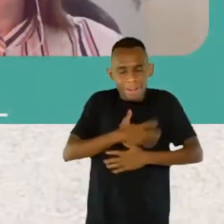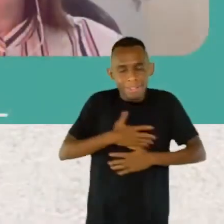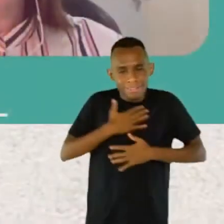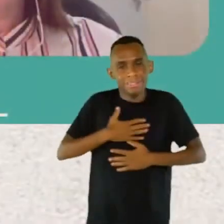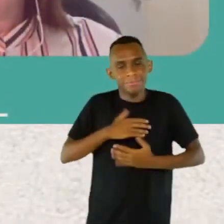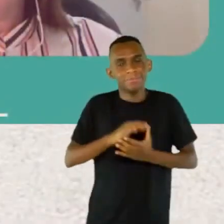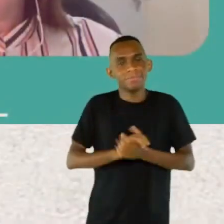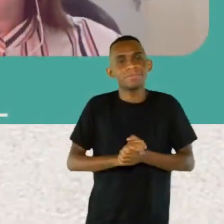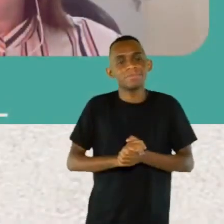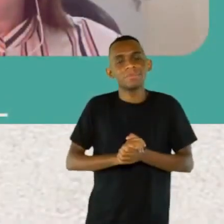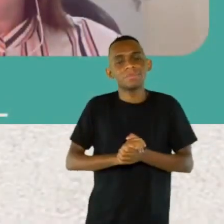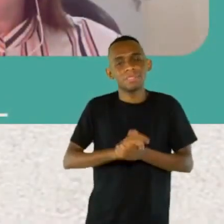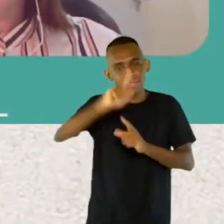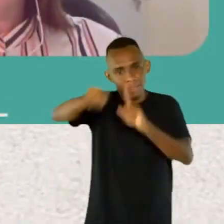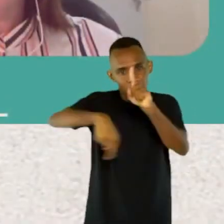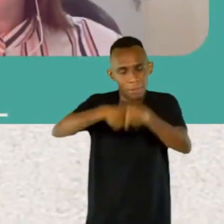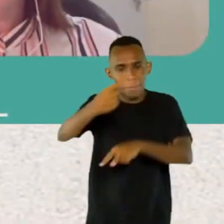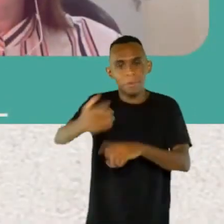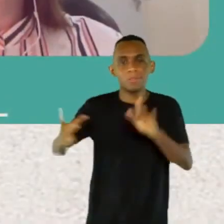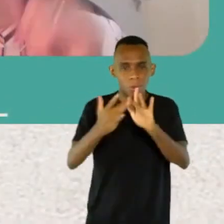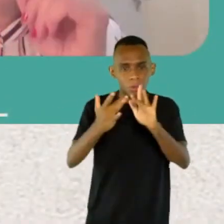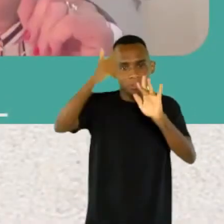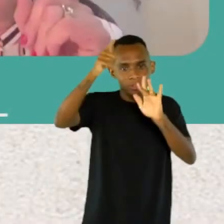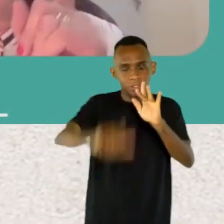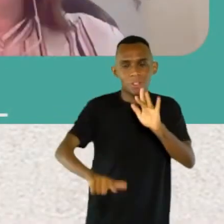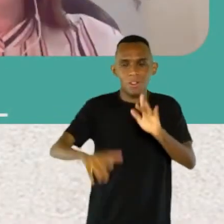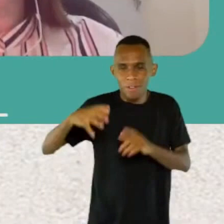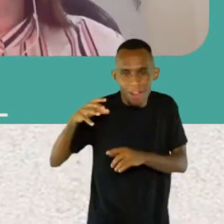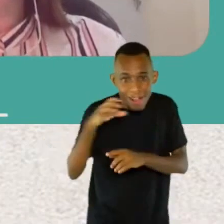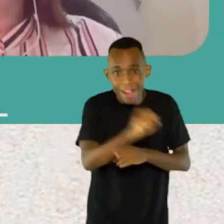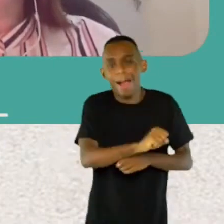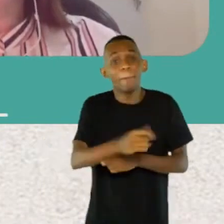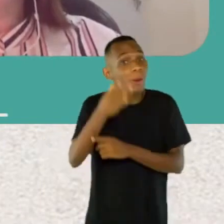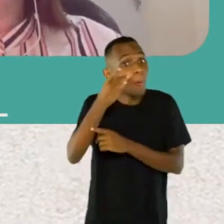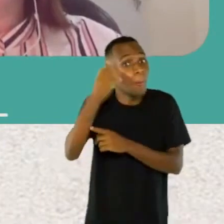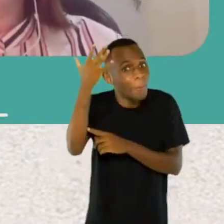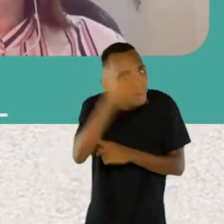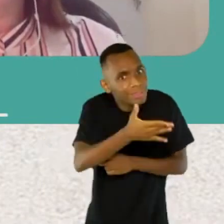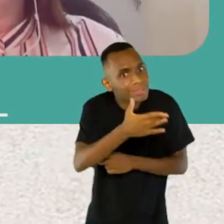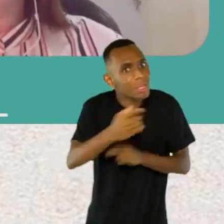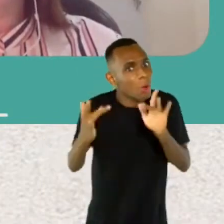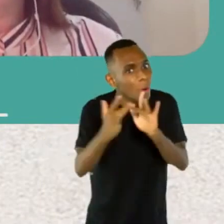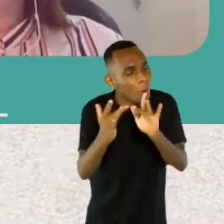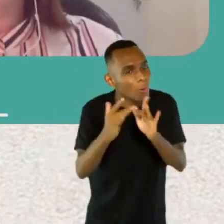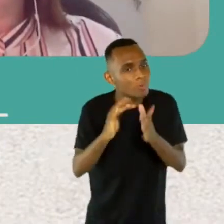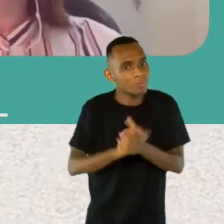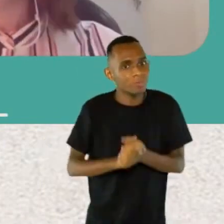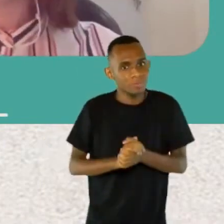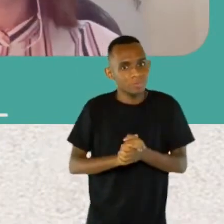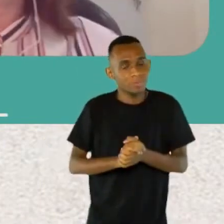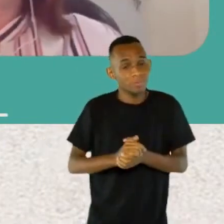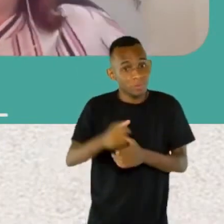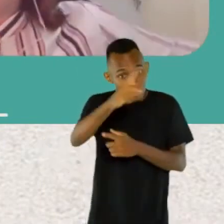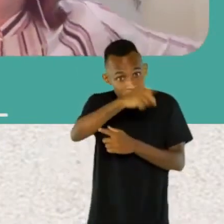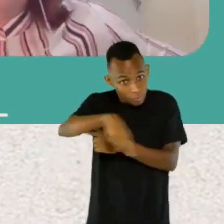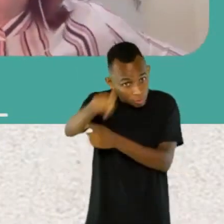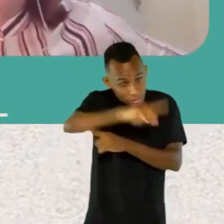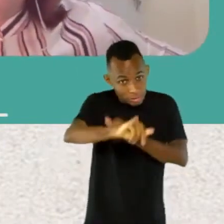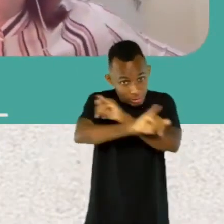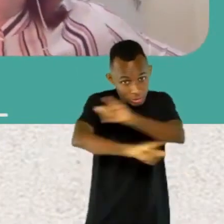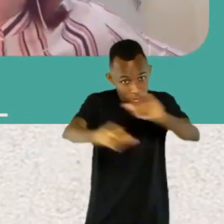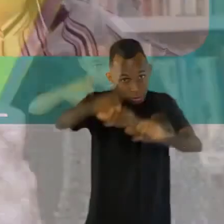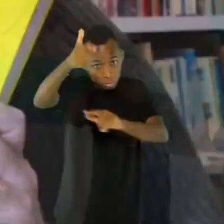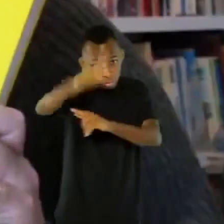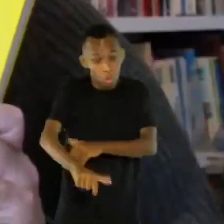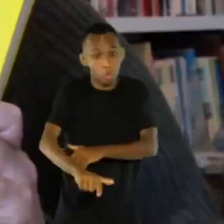nos reencontremos com brevidade, viu, Patrícia? Pessoalmente. E, gente, voltando a dizer,